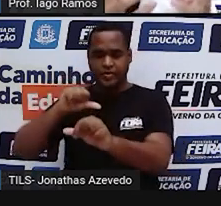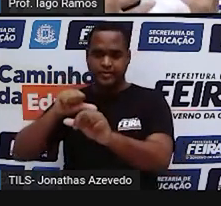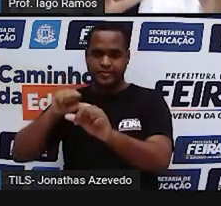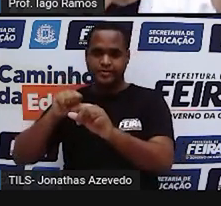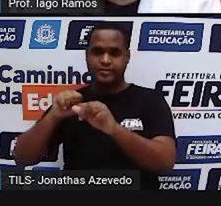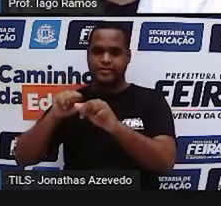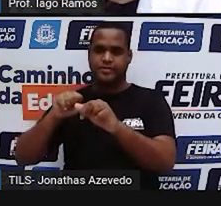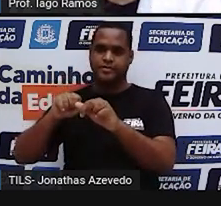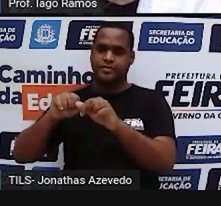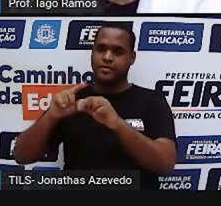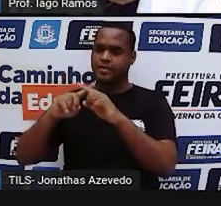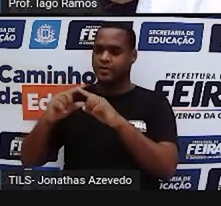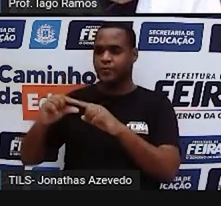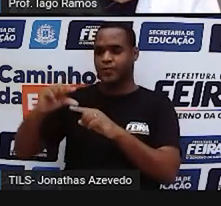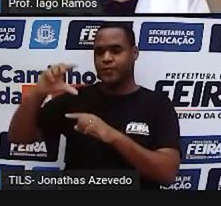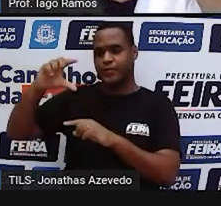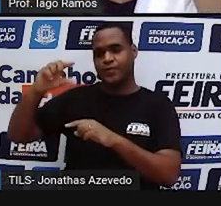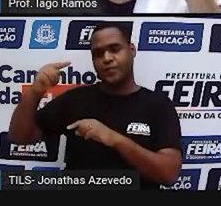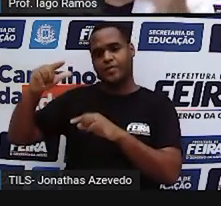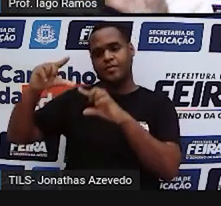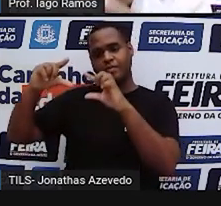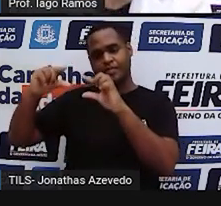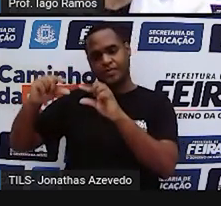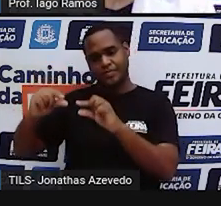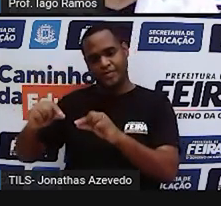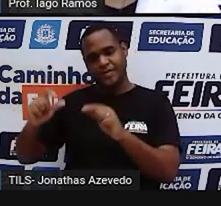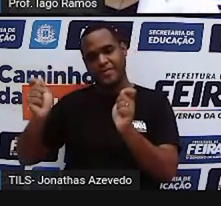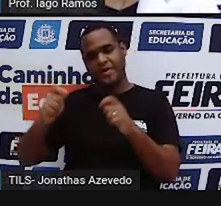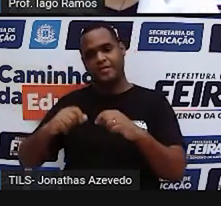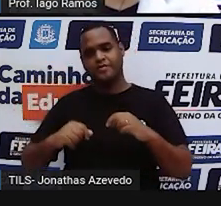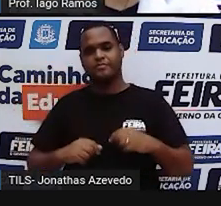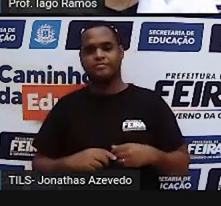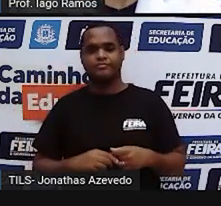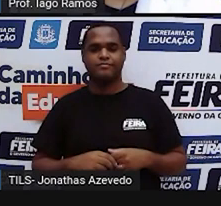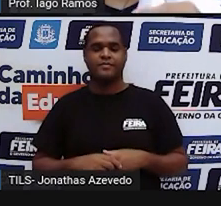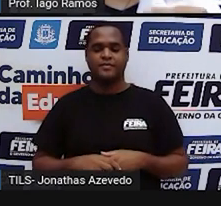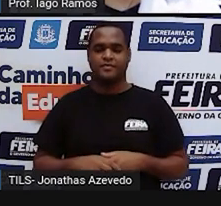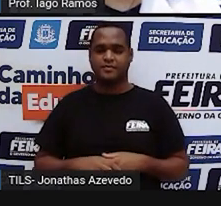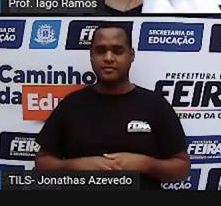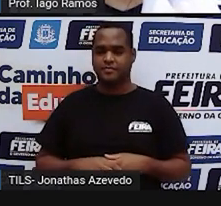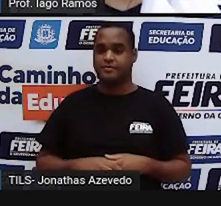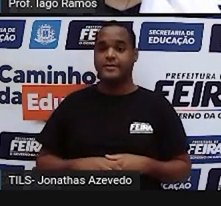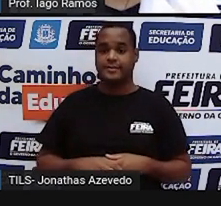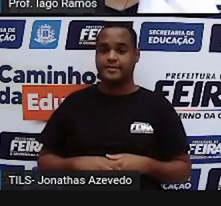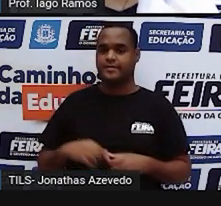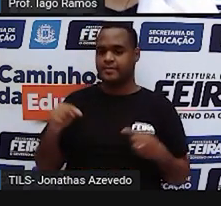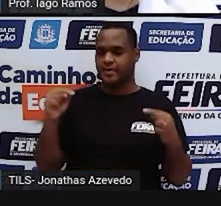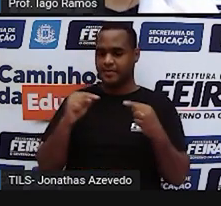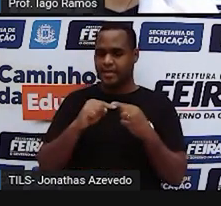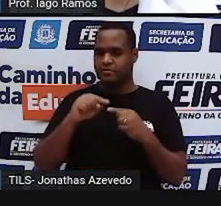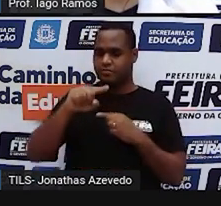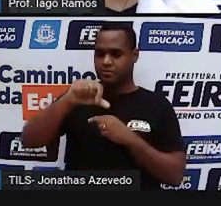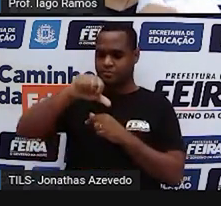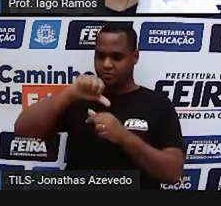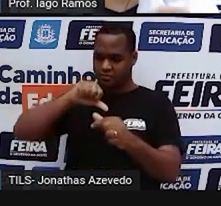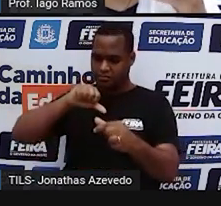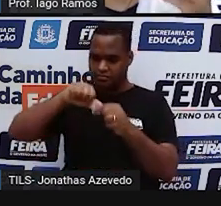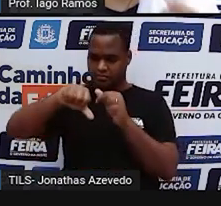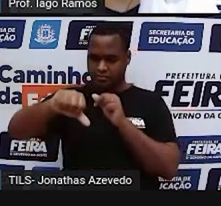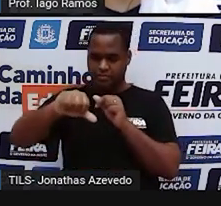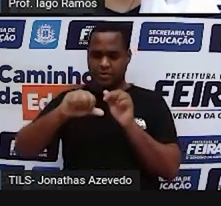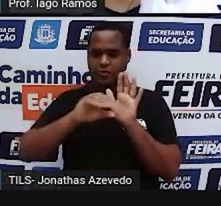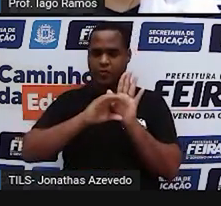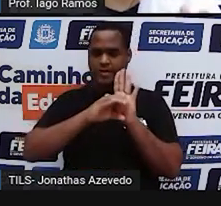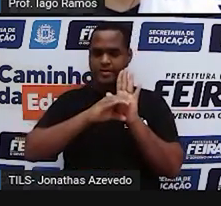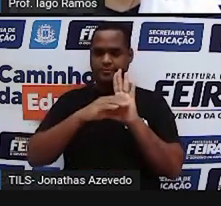uma coisa tá aumentando e tá fazendo com que a outra diminua isso na matemática é muito importante é um